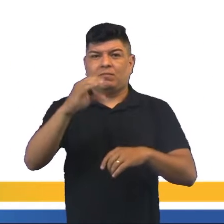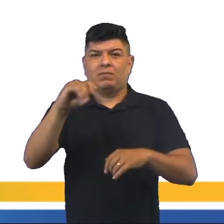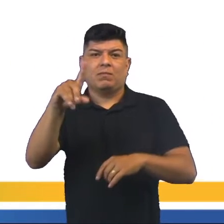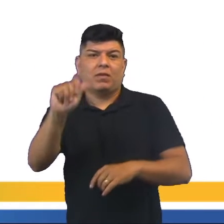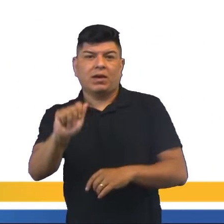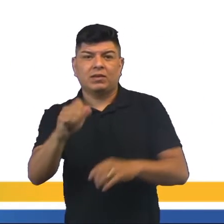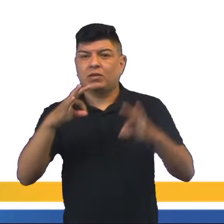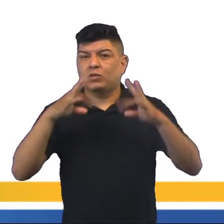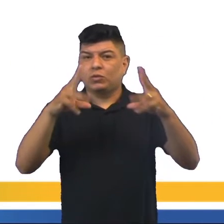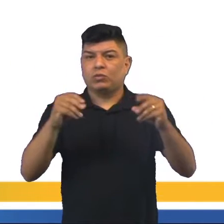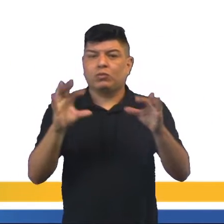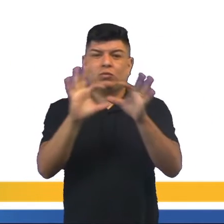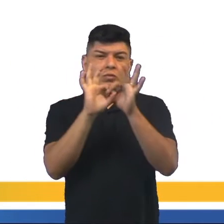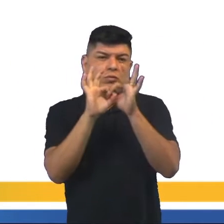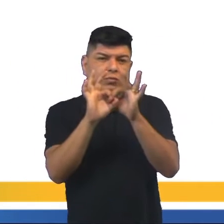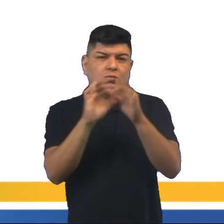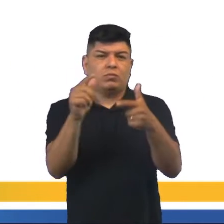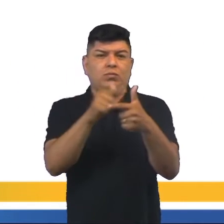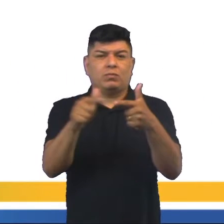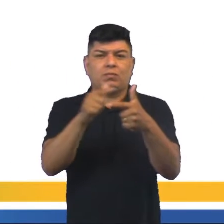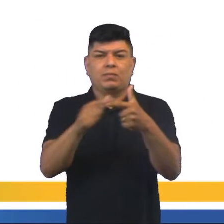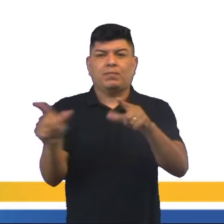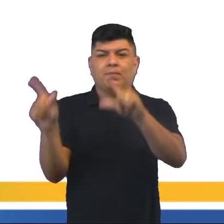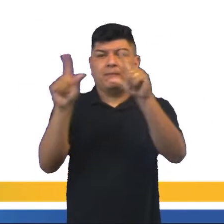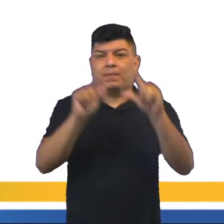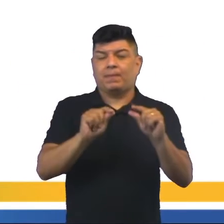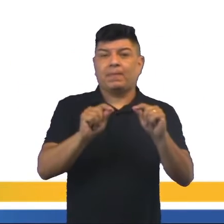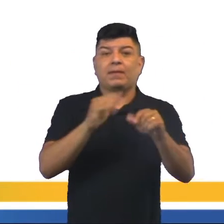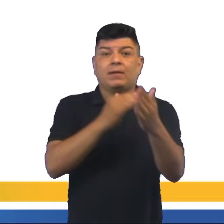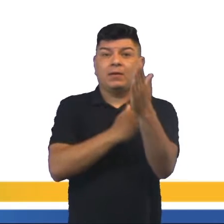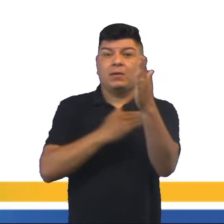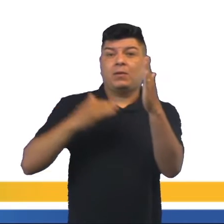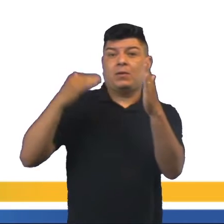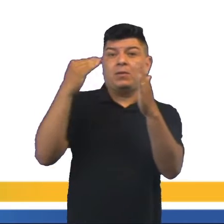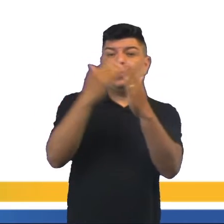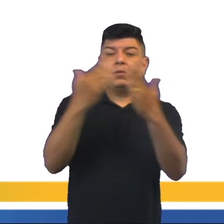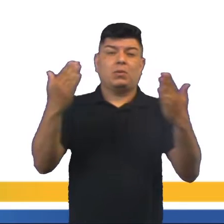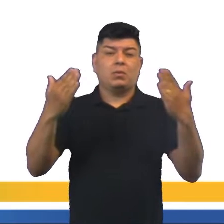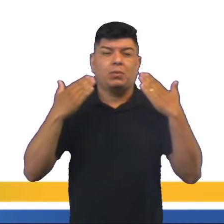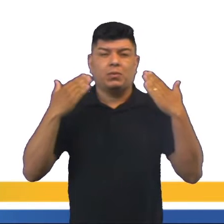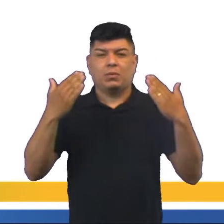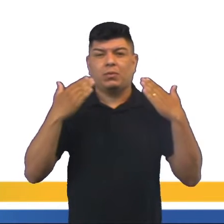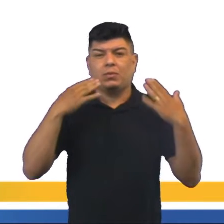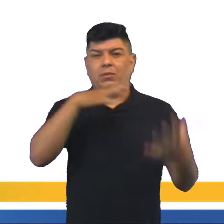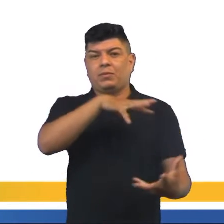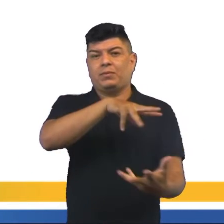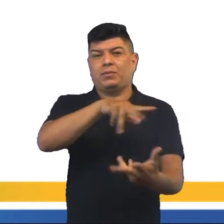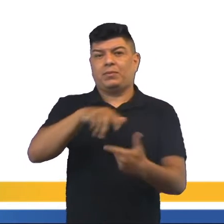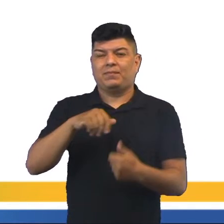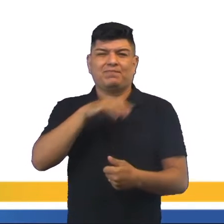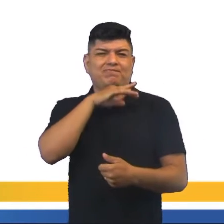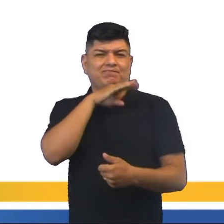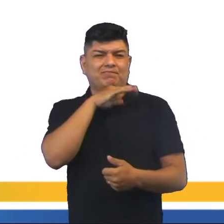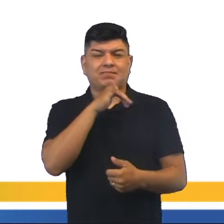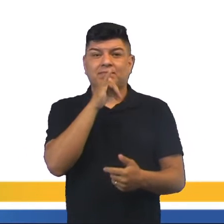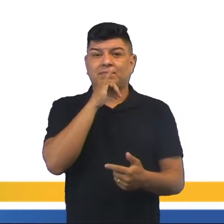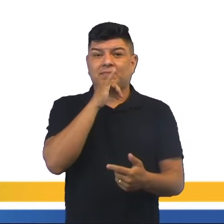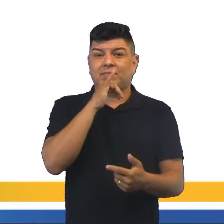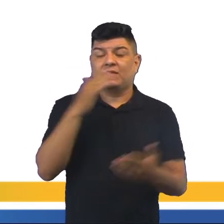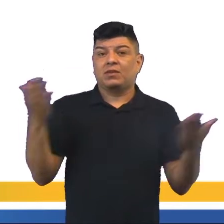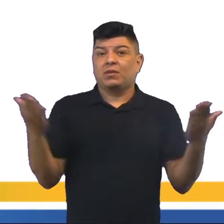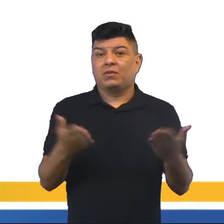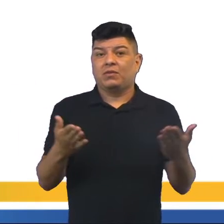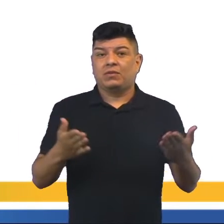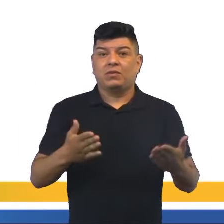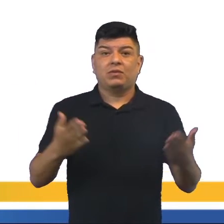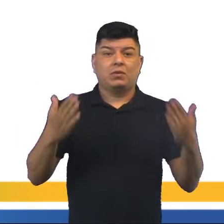junto agrava a situação do aquecimento global, que é o aumento da temperatura exagerada. É ruim a gente falar assim, o clima